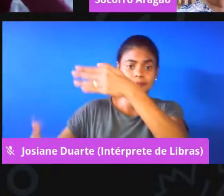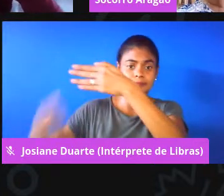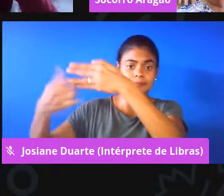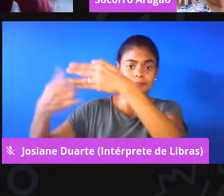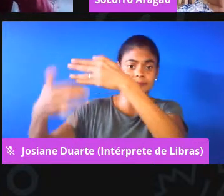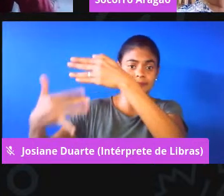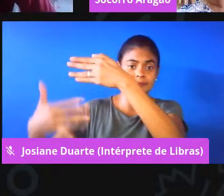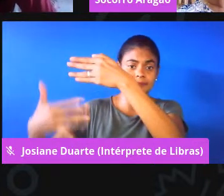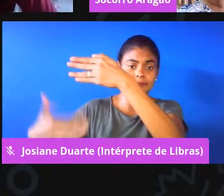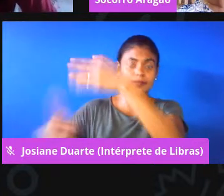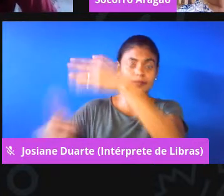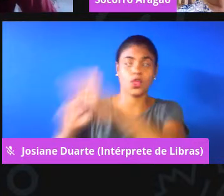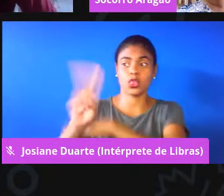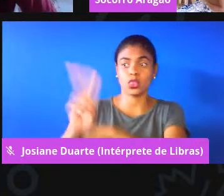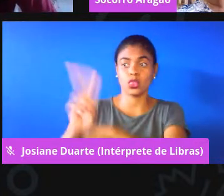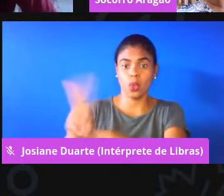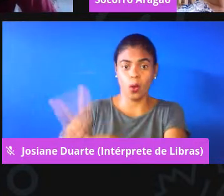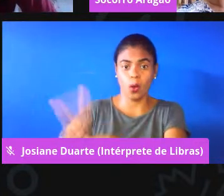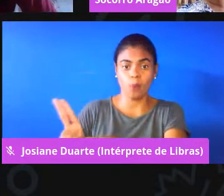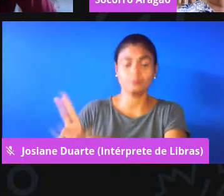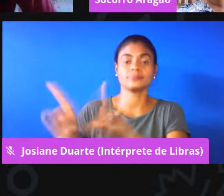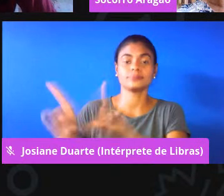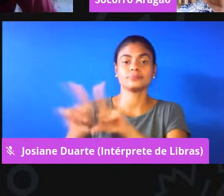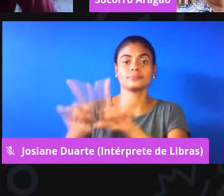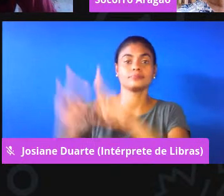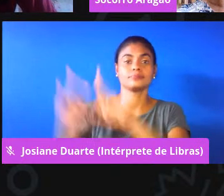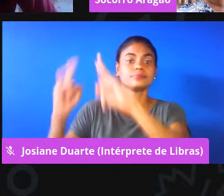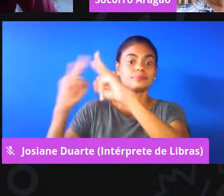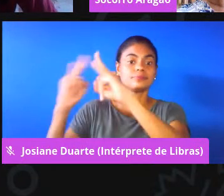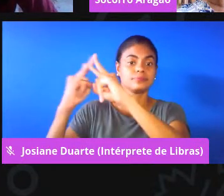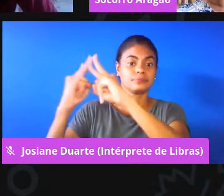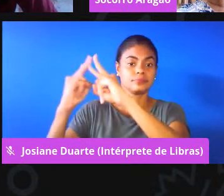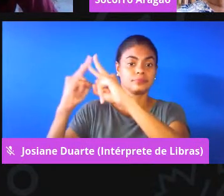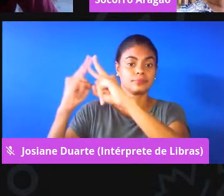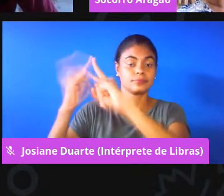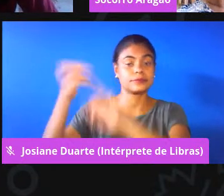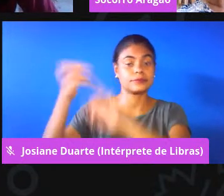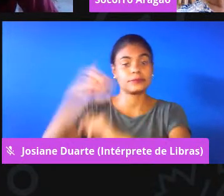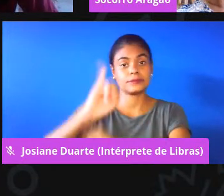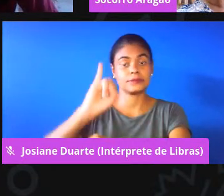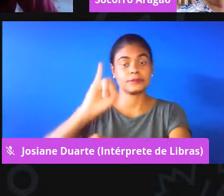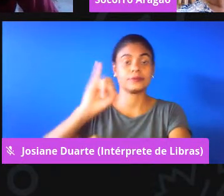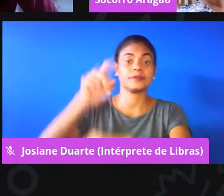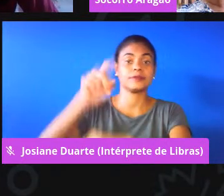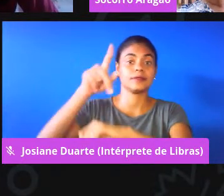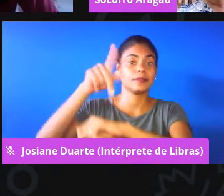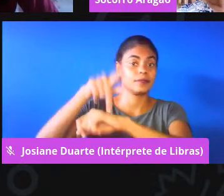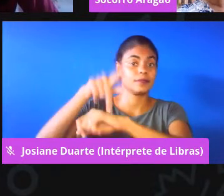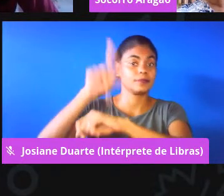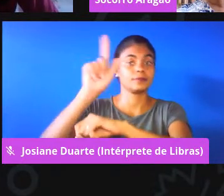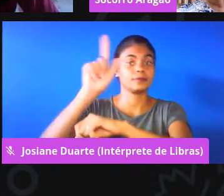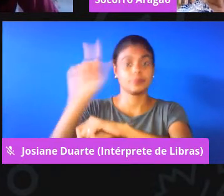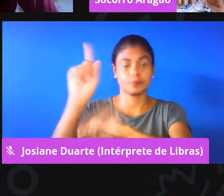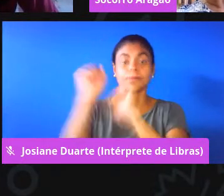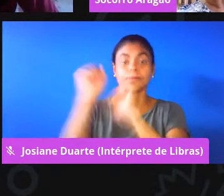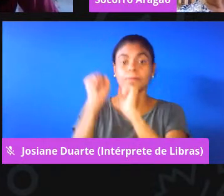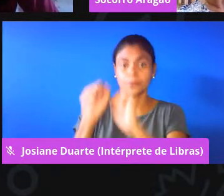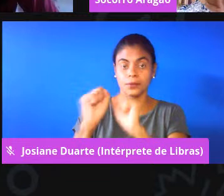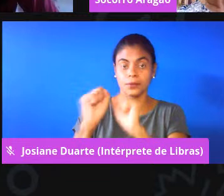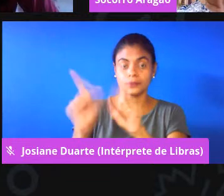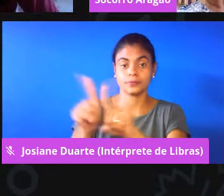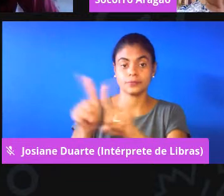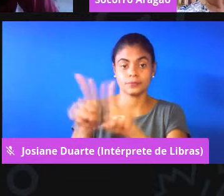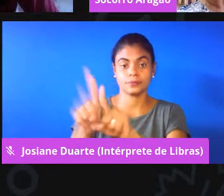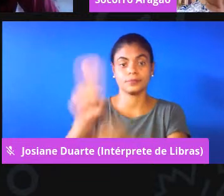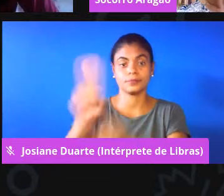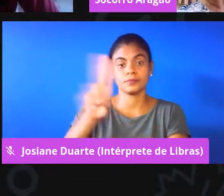o nome completo e a instituição. E se for do programa de pós-graduação, pode colocar também, certo?